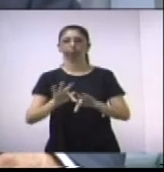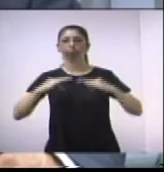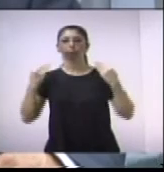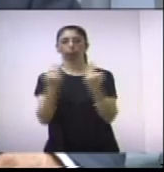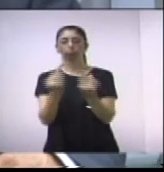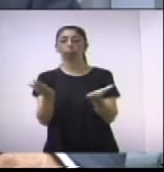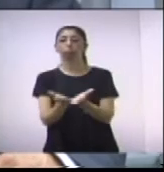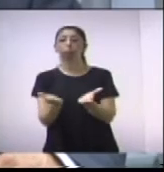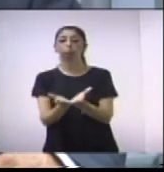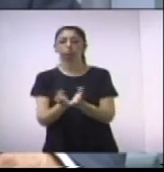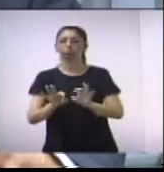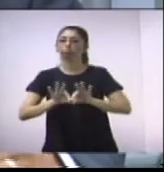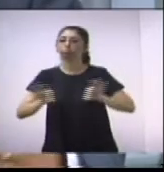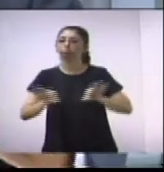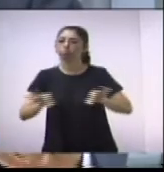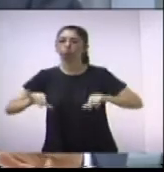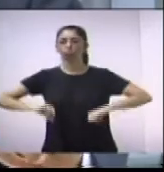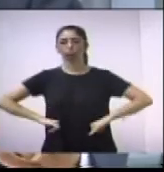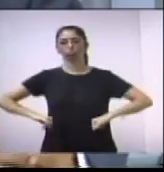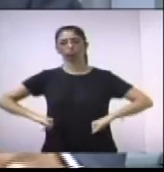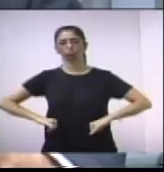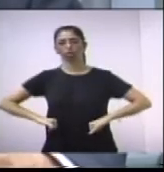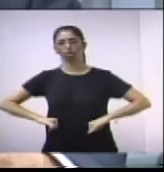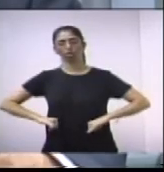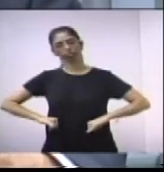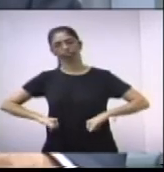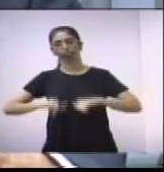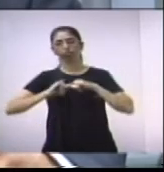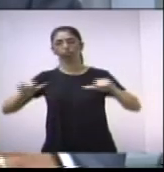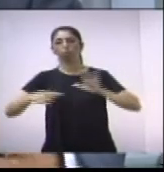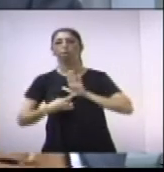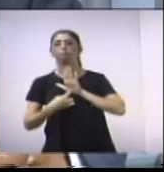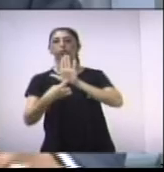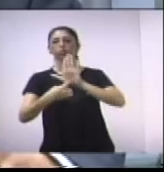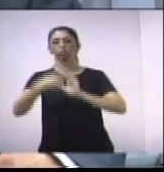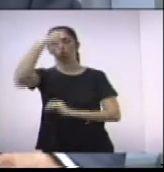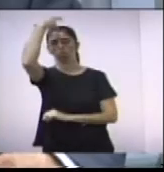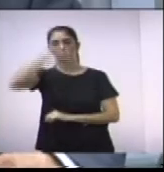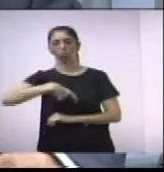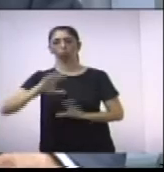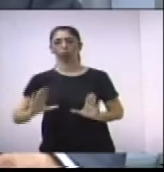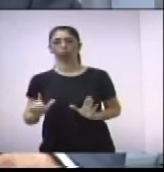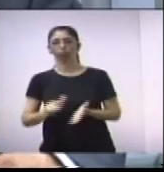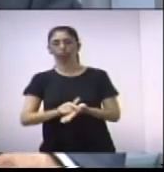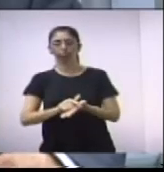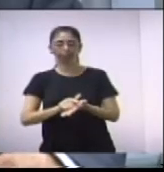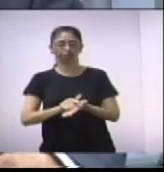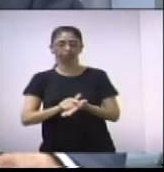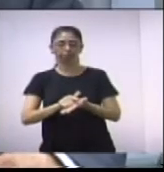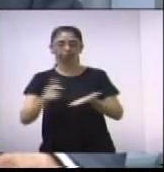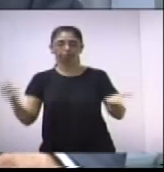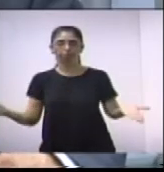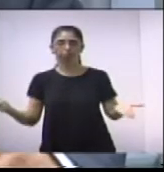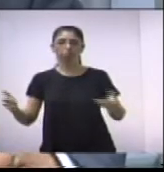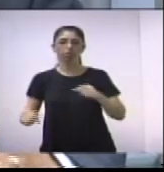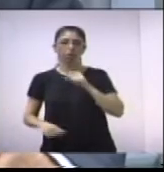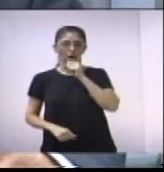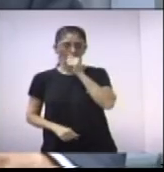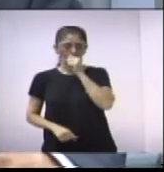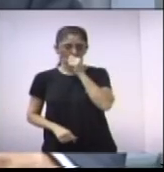tanto tempo sem receber as cestas básicas, expondo as pessoas diante da sua fragilidade, da